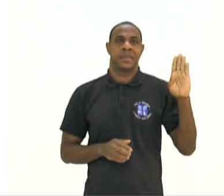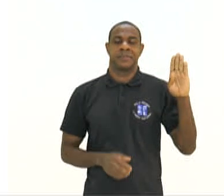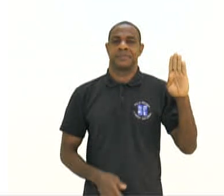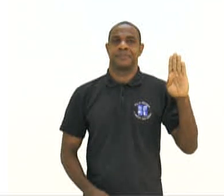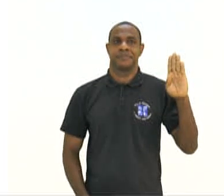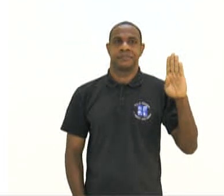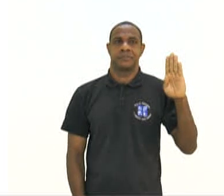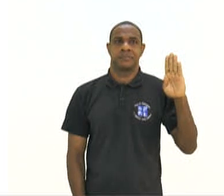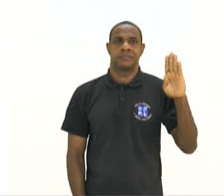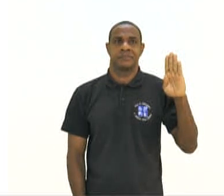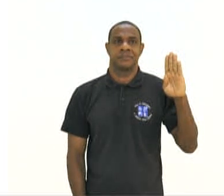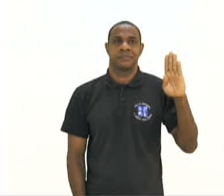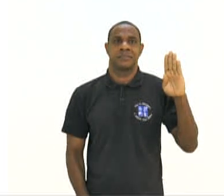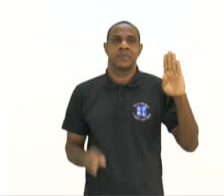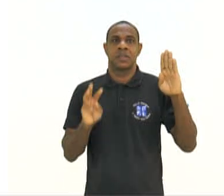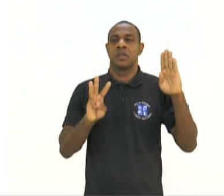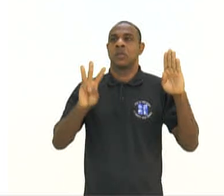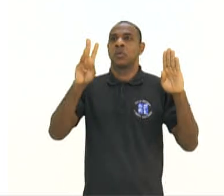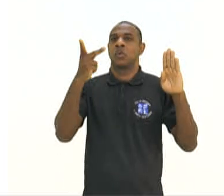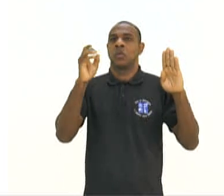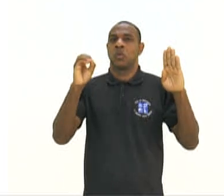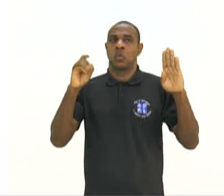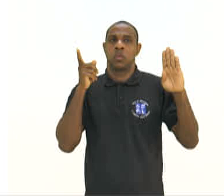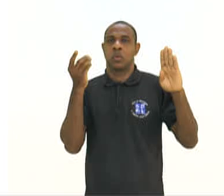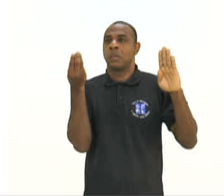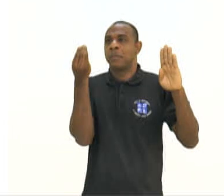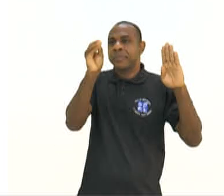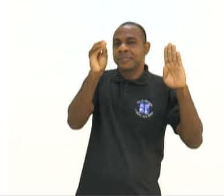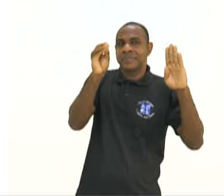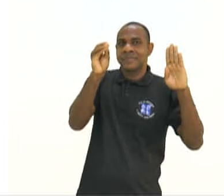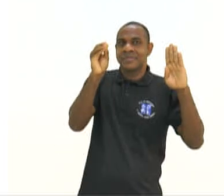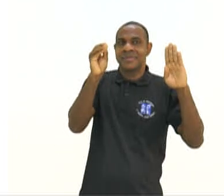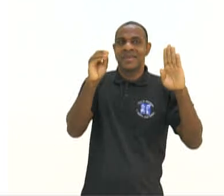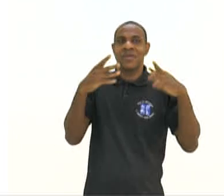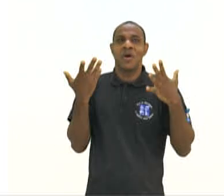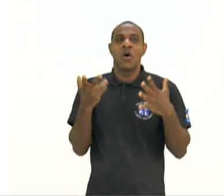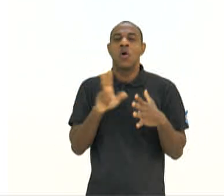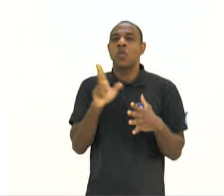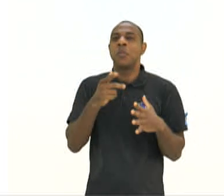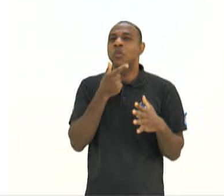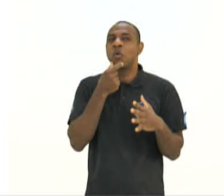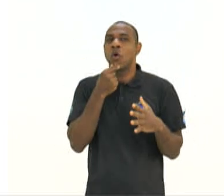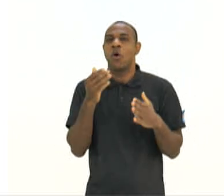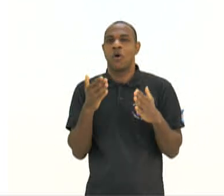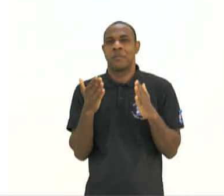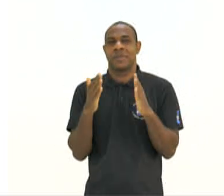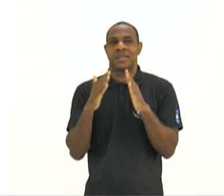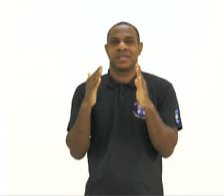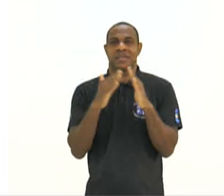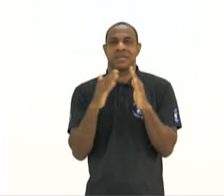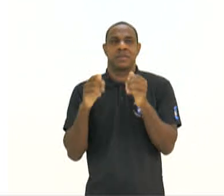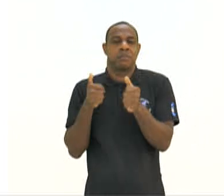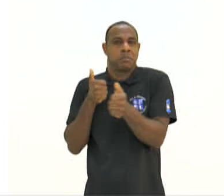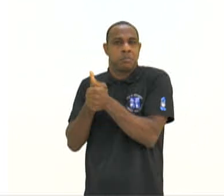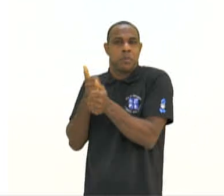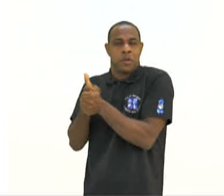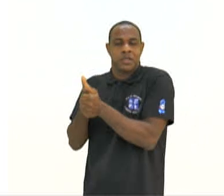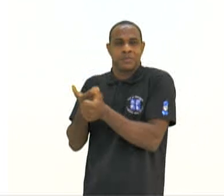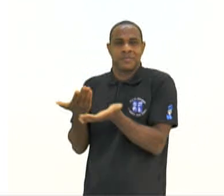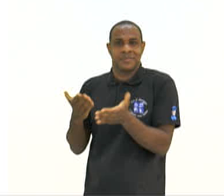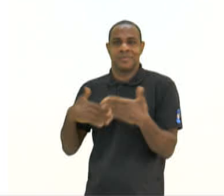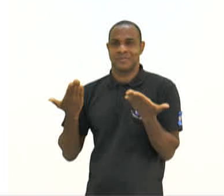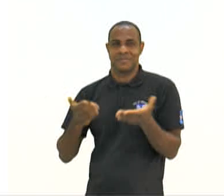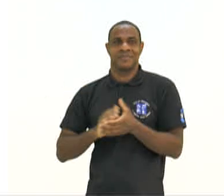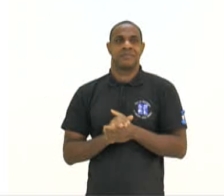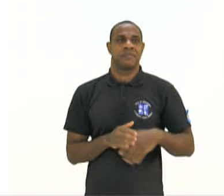man who lives next door? Qual o nome do homem que mora na próxima porta, ou mora mais próximo de nós?